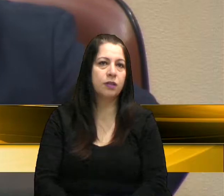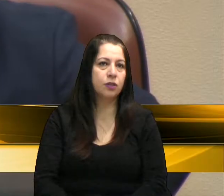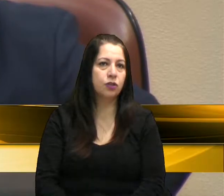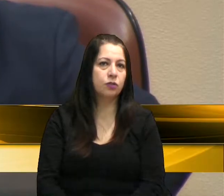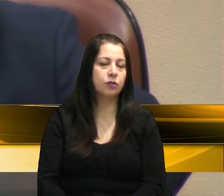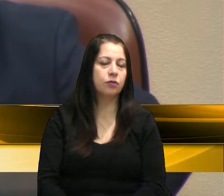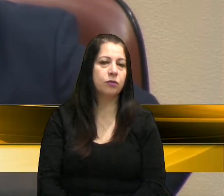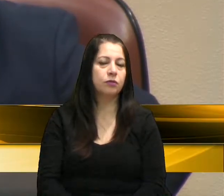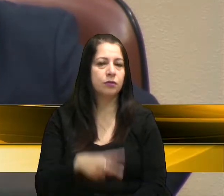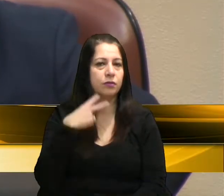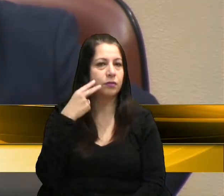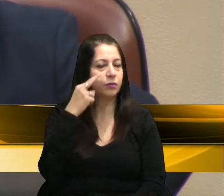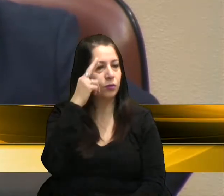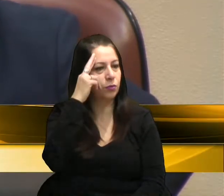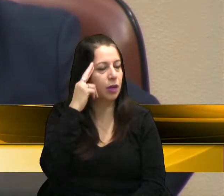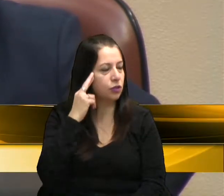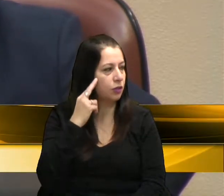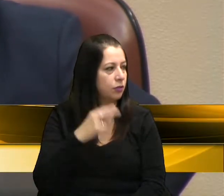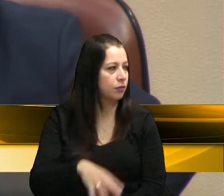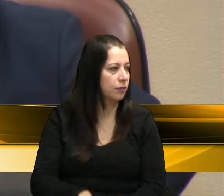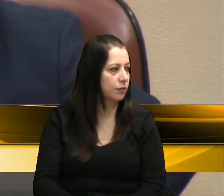Vereador Rafael Bueno vota favorável.